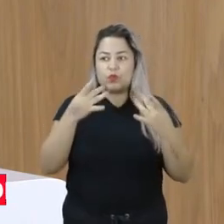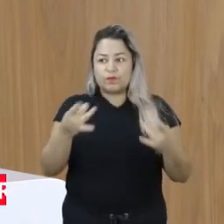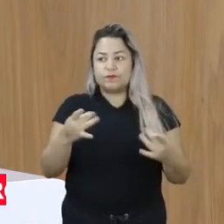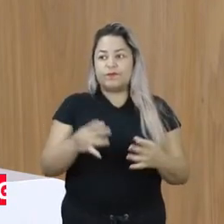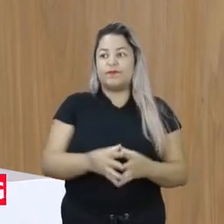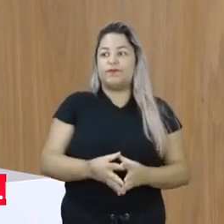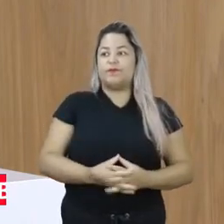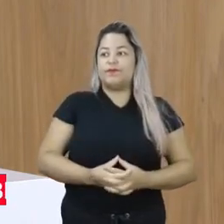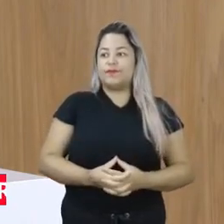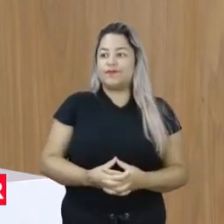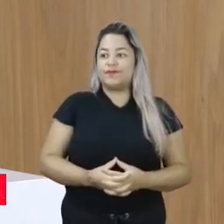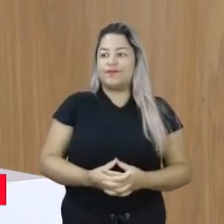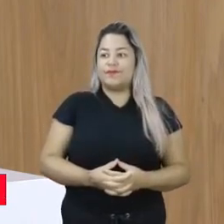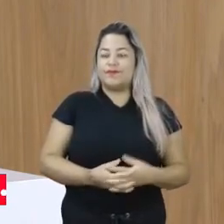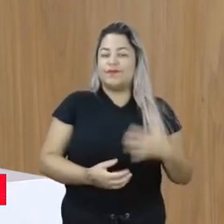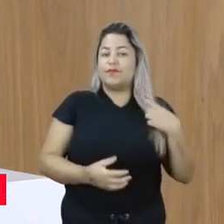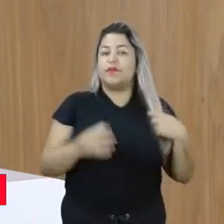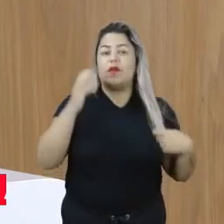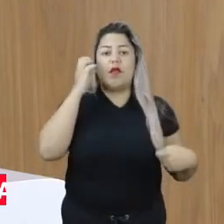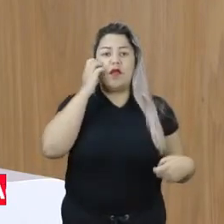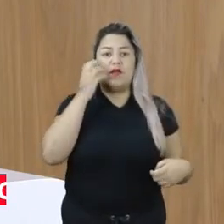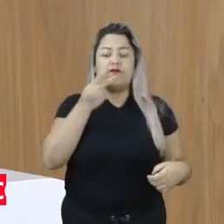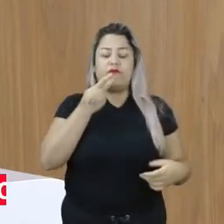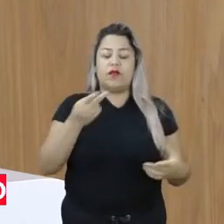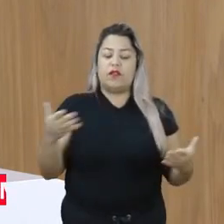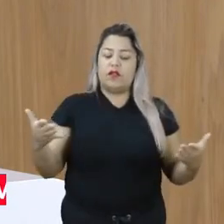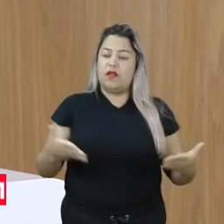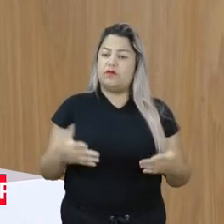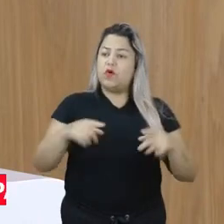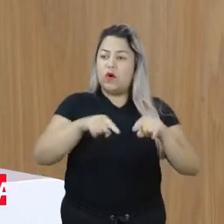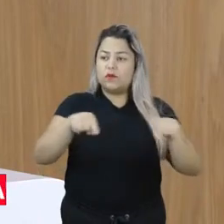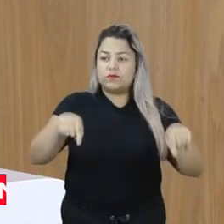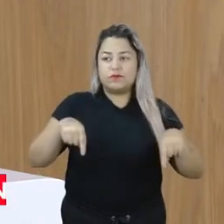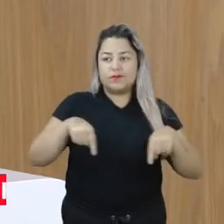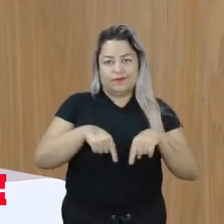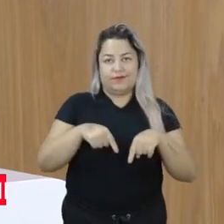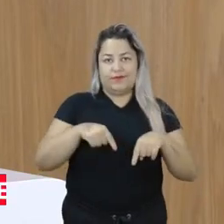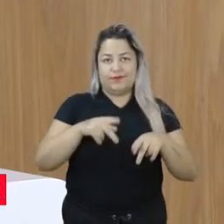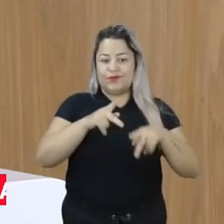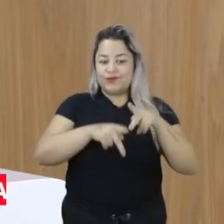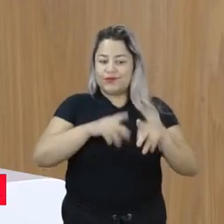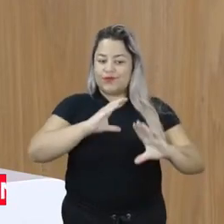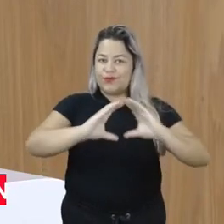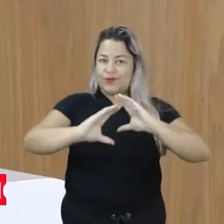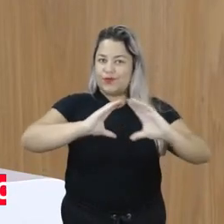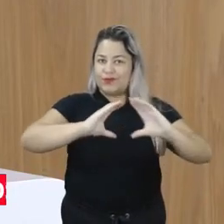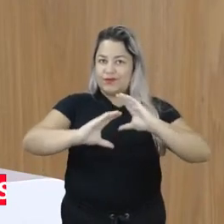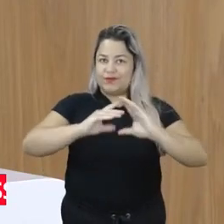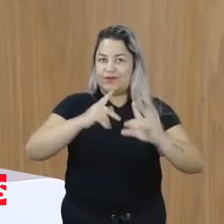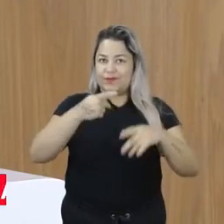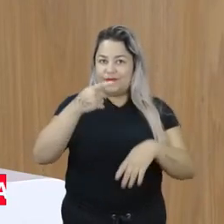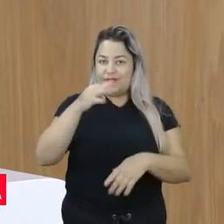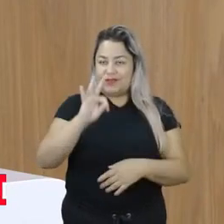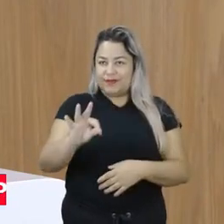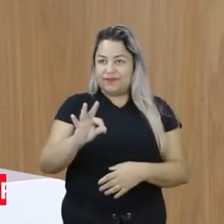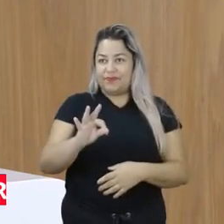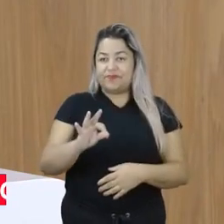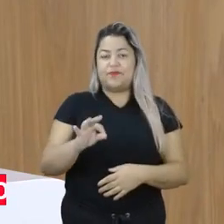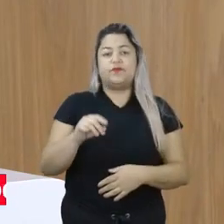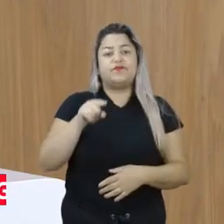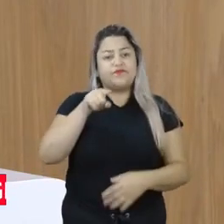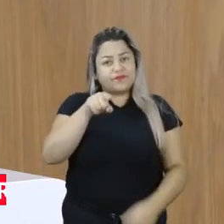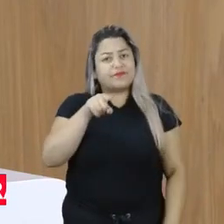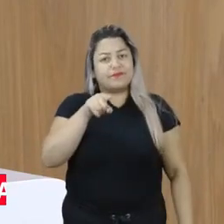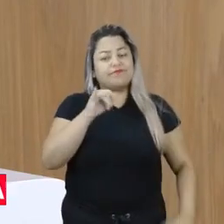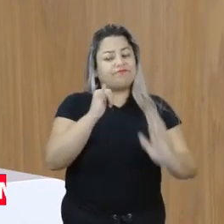língua brasileira de sinais. Eu sou Amanda Guerra e eu falo com você ao vivo do estúdio da Rede Povo de Comunicação do PT. Você que está aqui